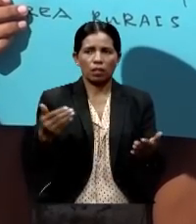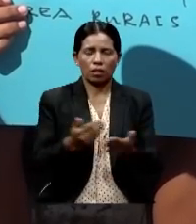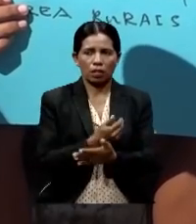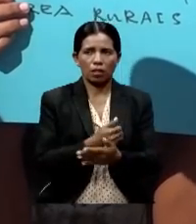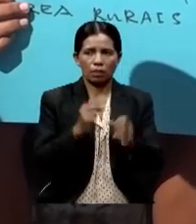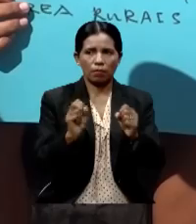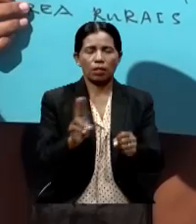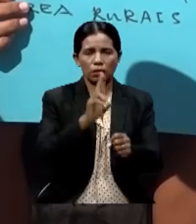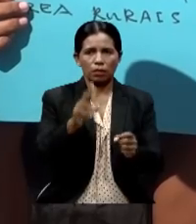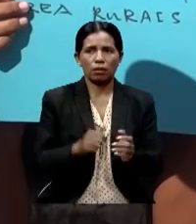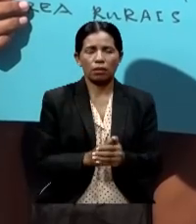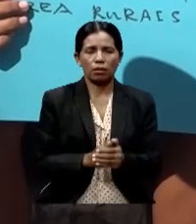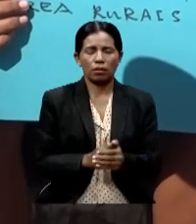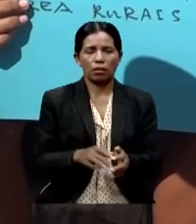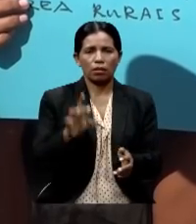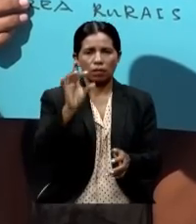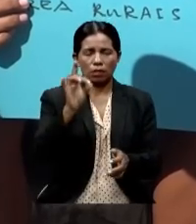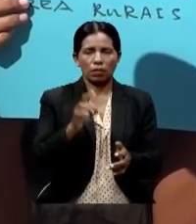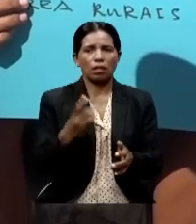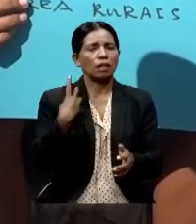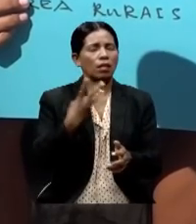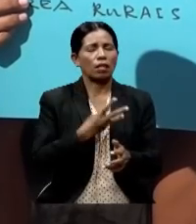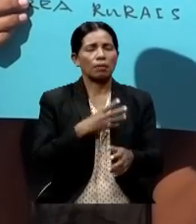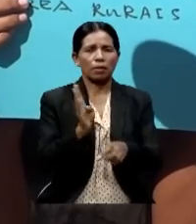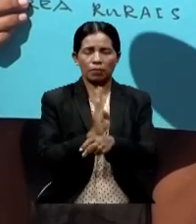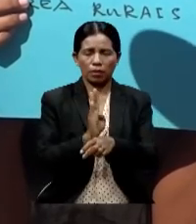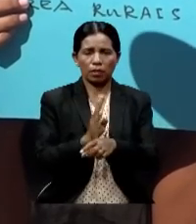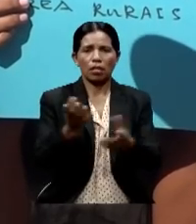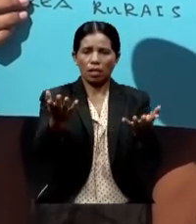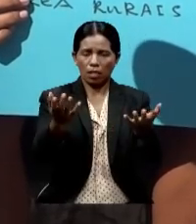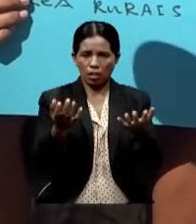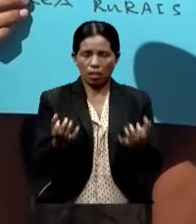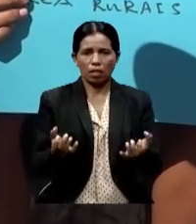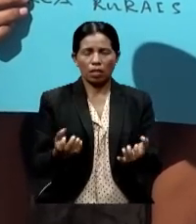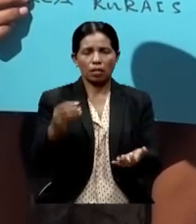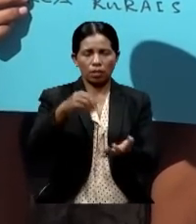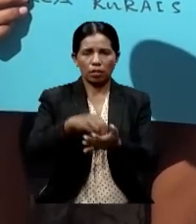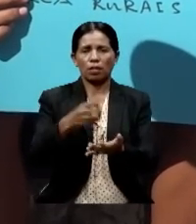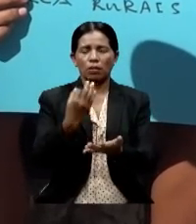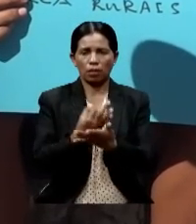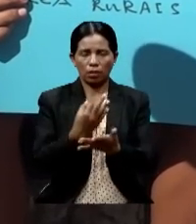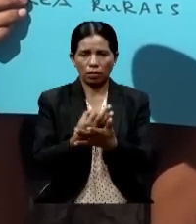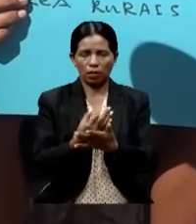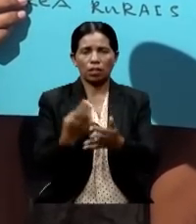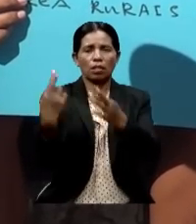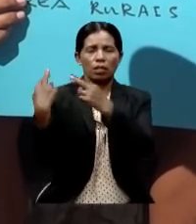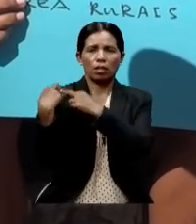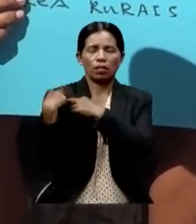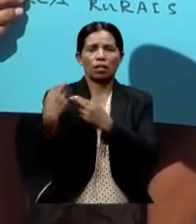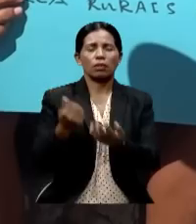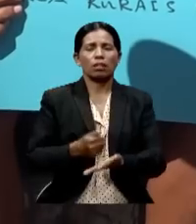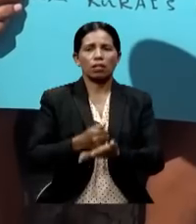bele uza. Segundo, ami negosiante hakara imi tau osan ho di responde